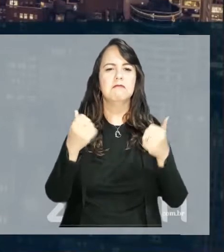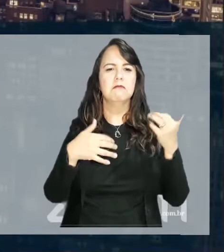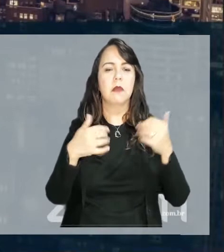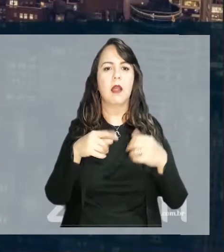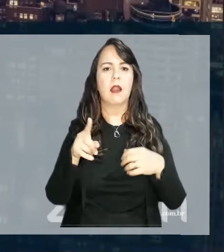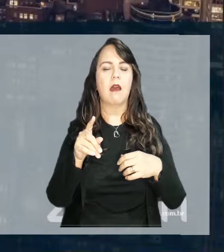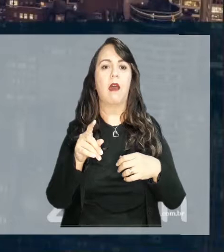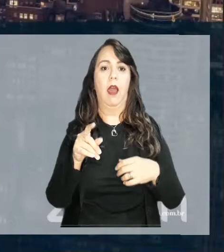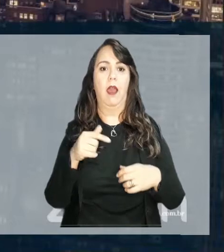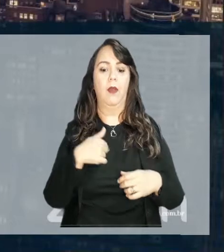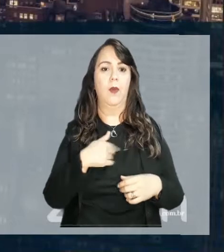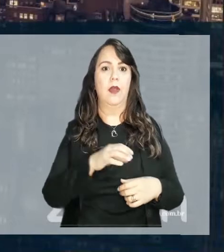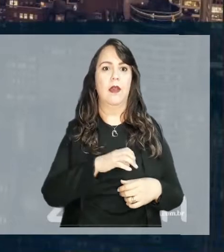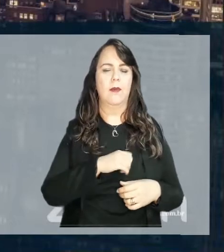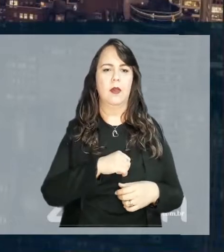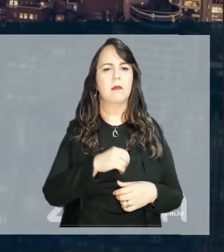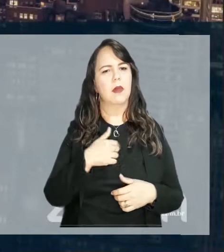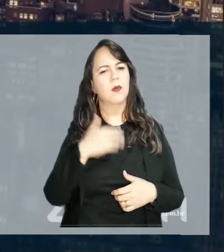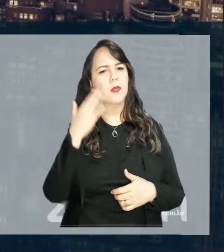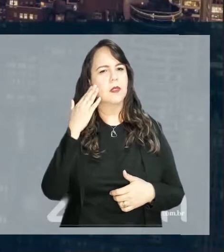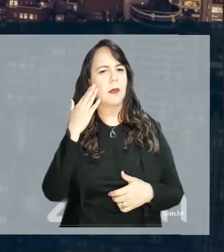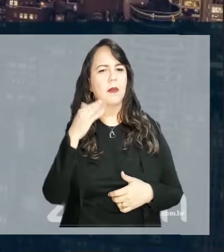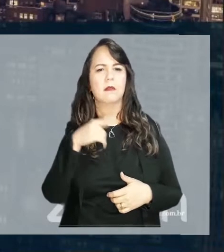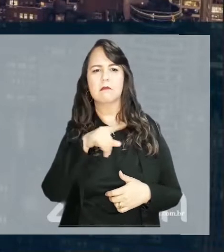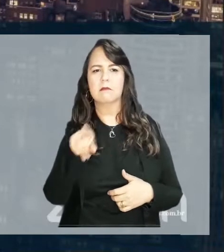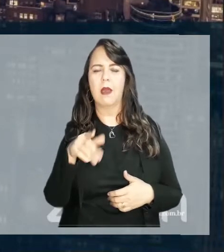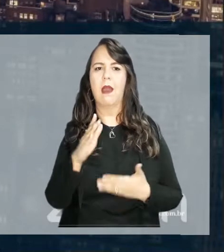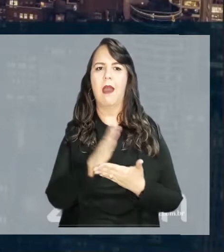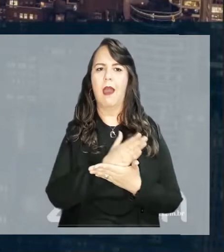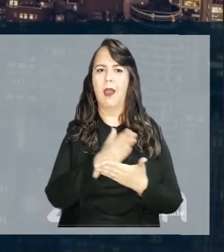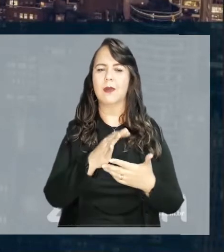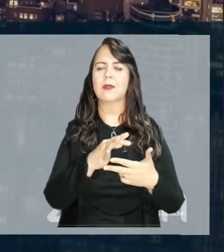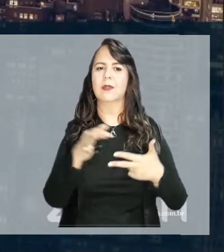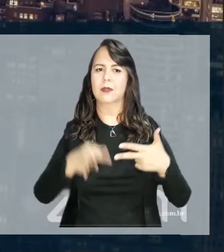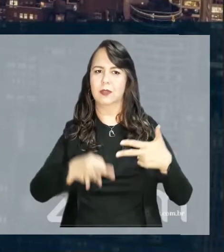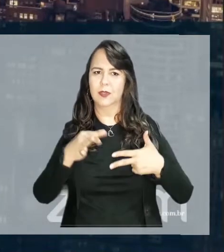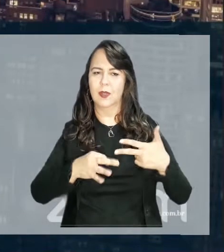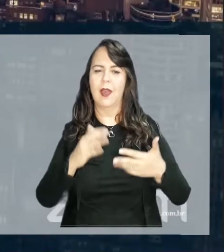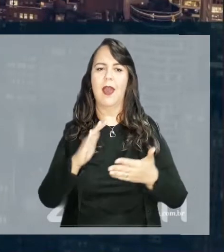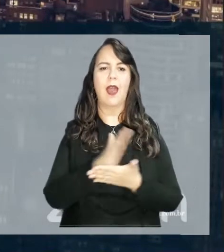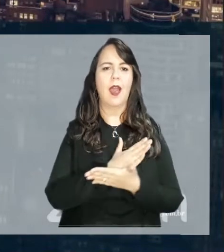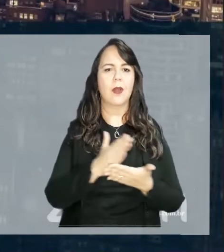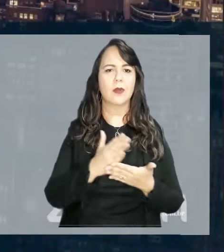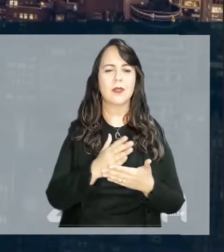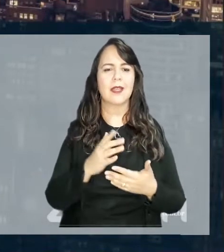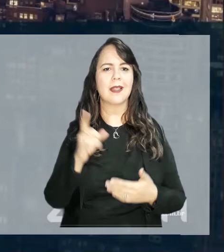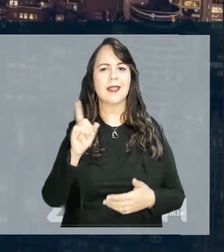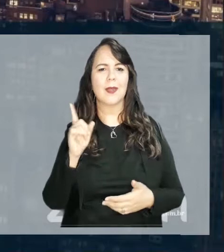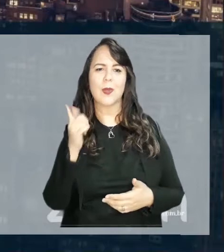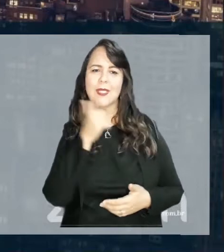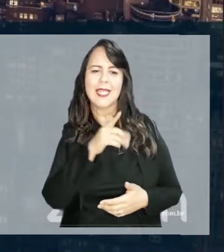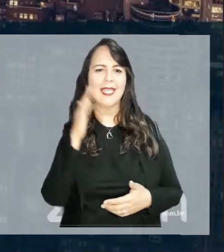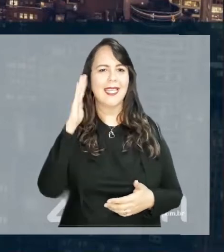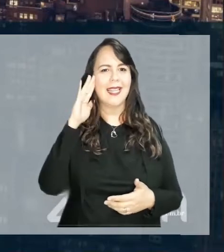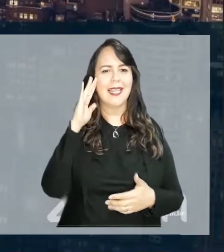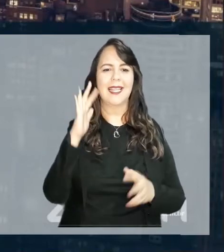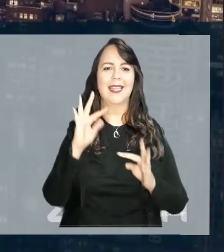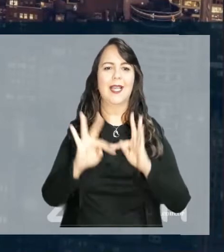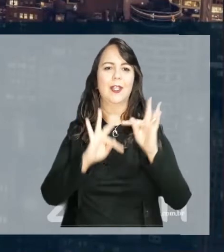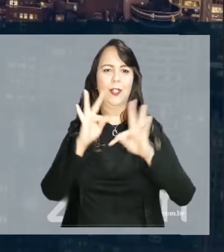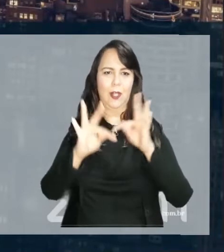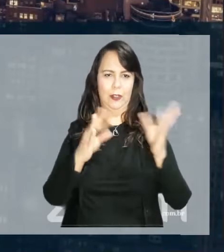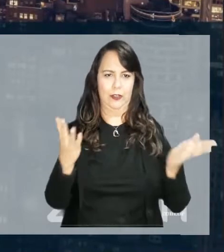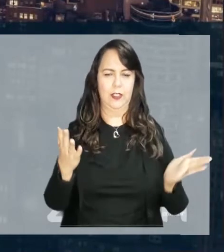médio deve sofrer da mesma coisa ou mais. Então, eu vou tentar, nessa nossa conversa aqui de meia hora, explicar